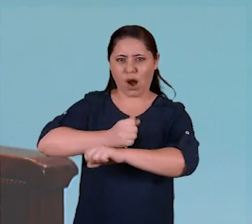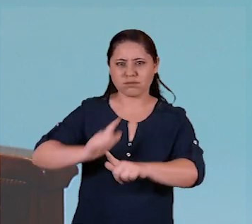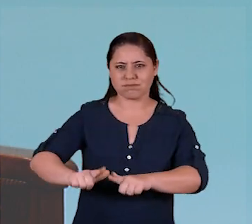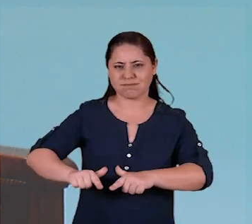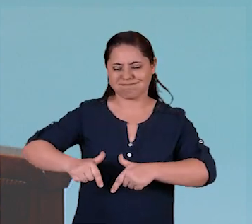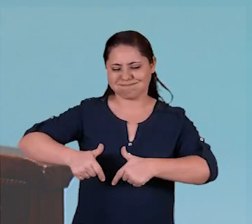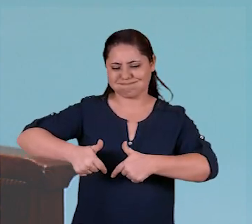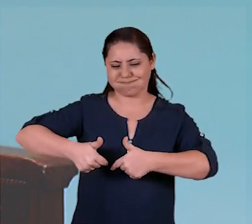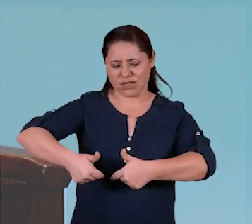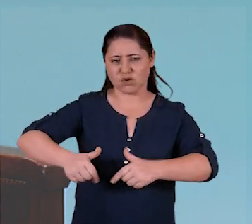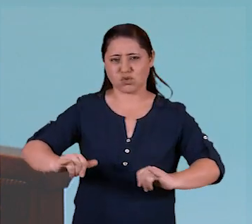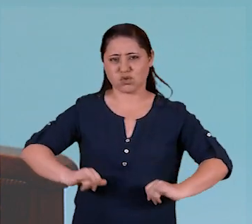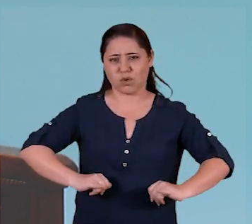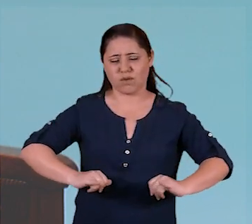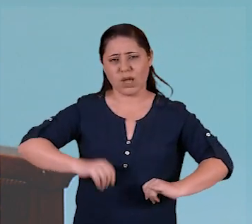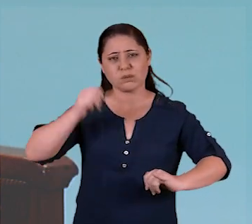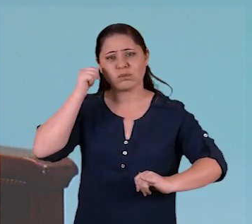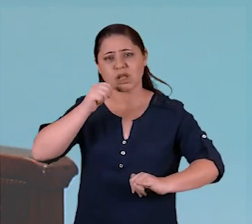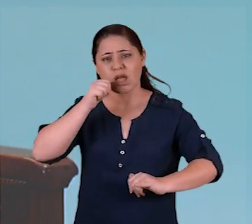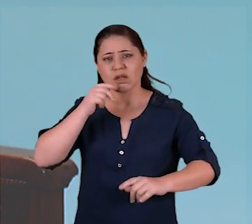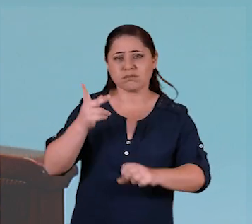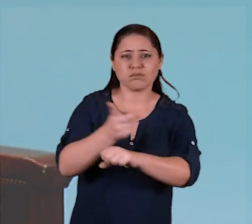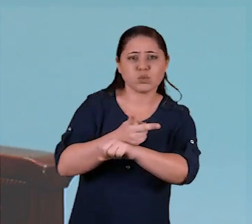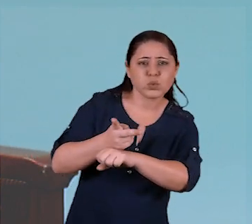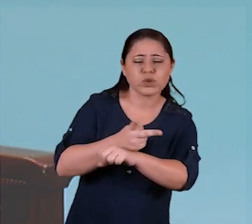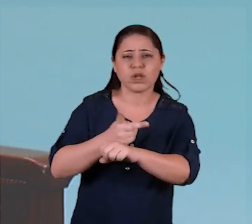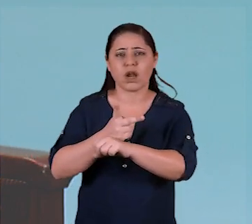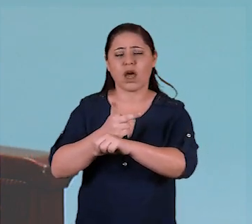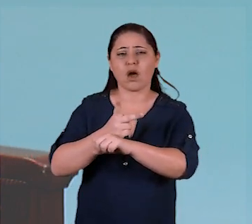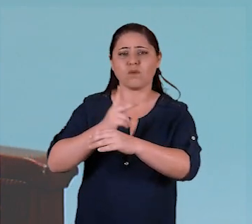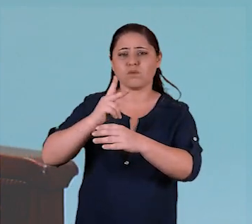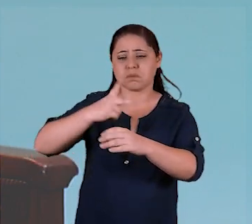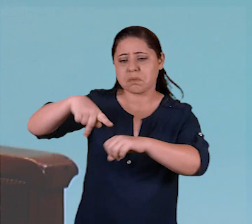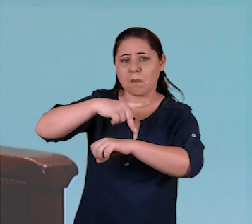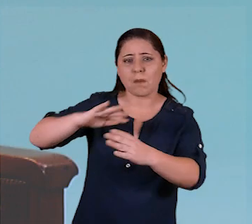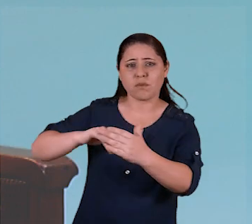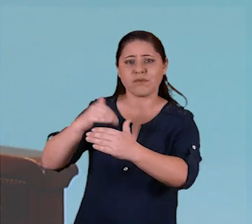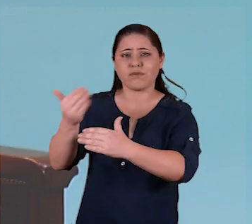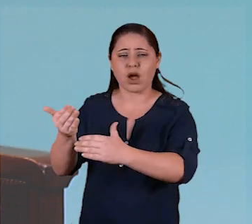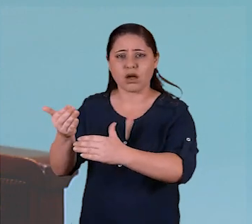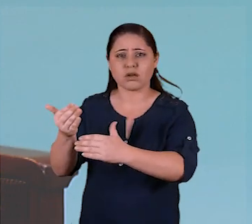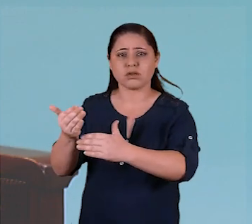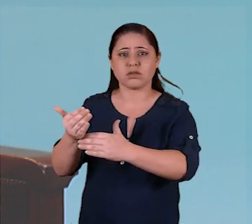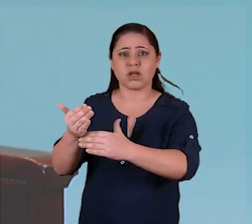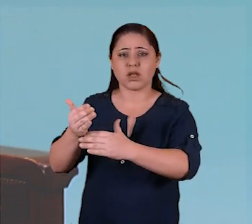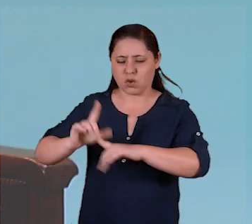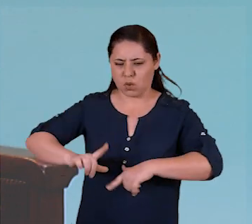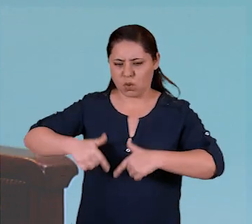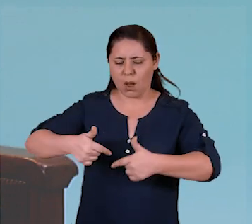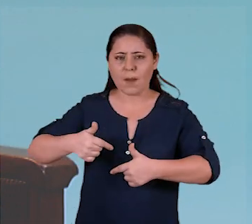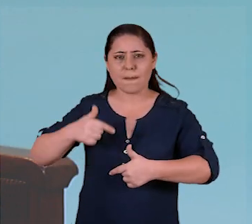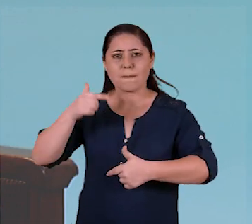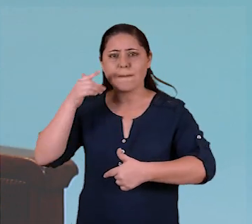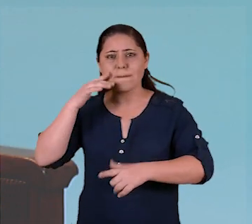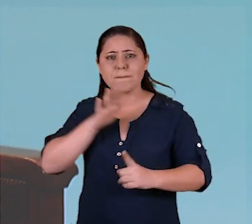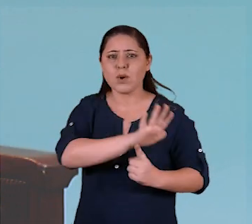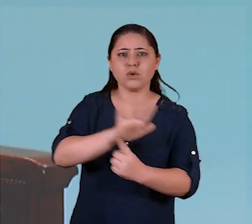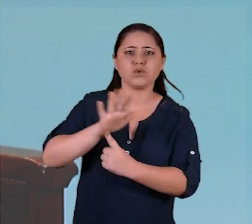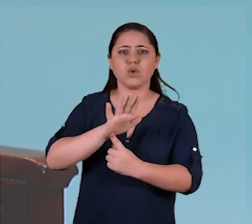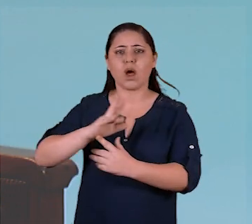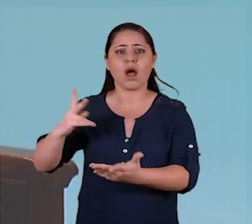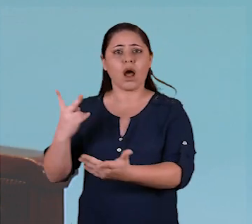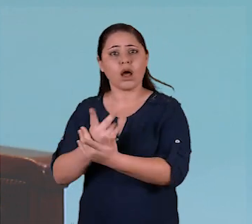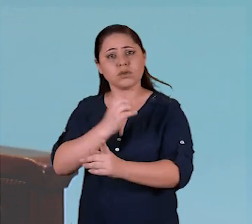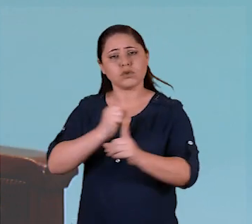feita pela Maria da Penha, principalmente, que procurou organismos internacionais, que lutou, que demonstrou que aquilo não era certo,